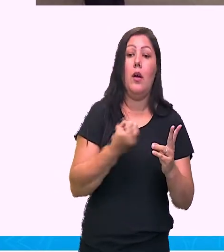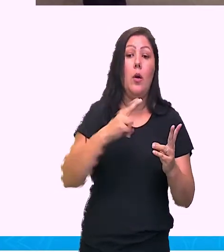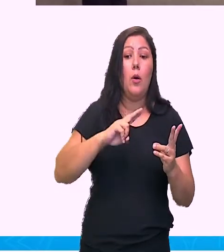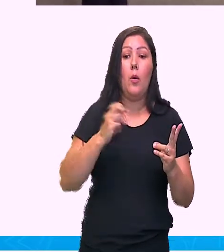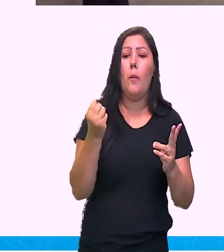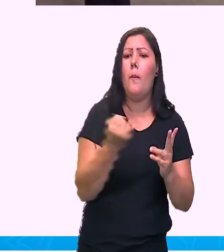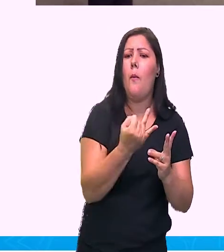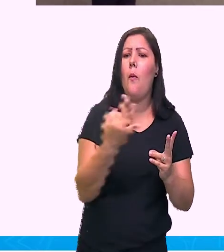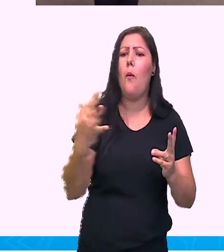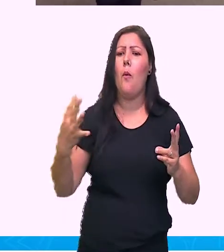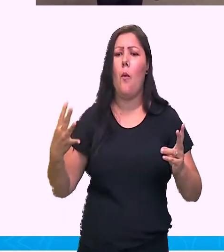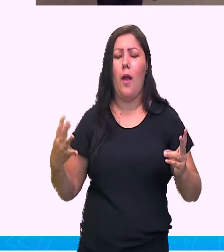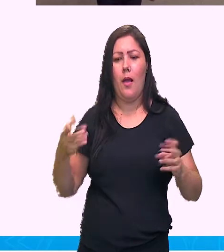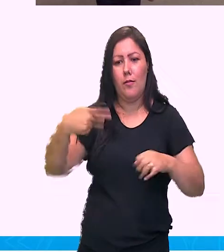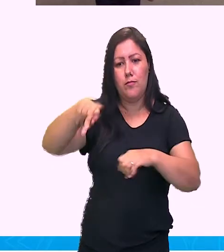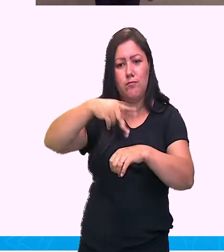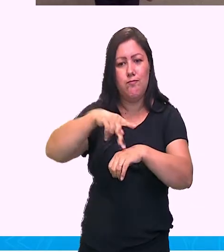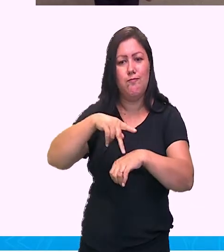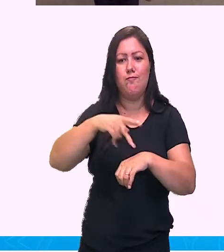vários países